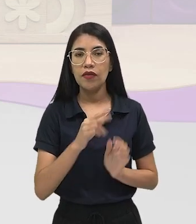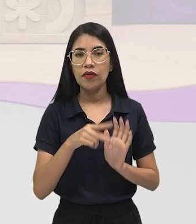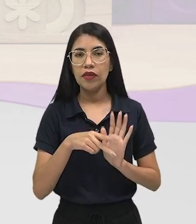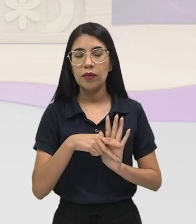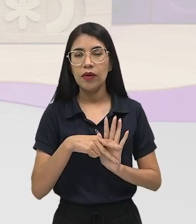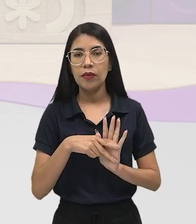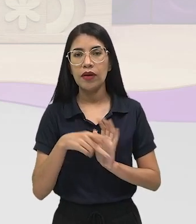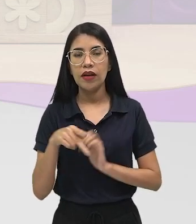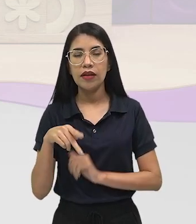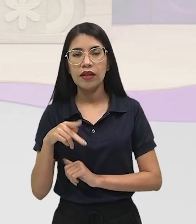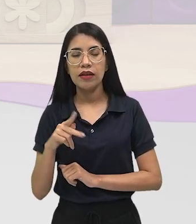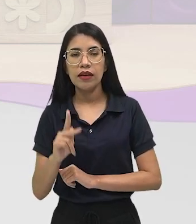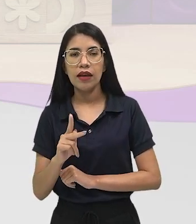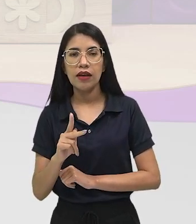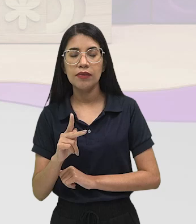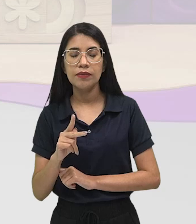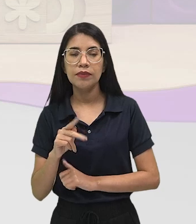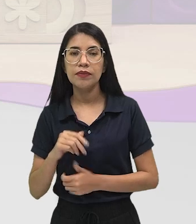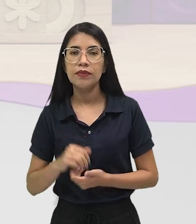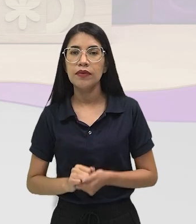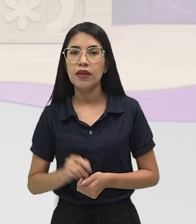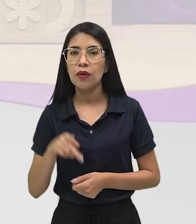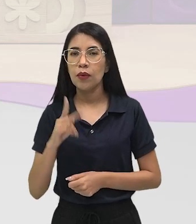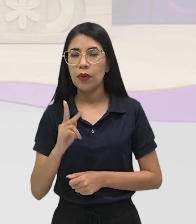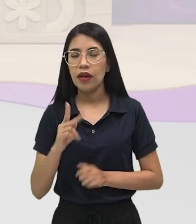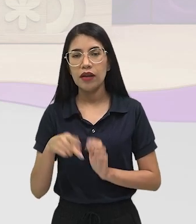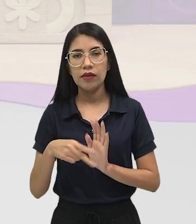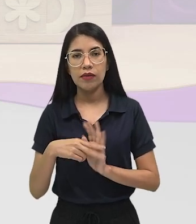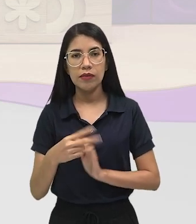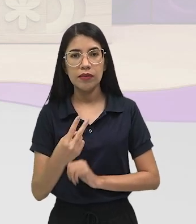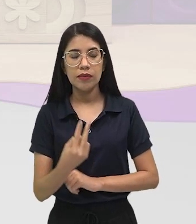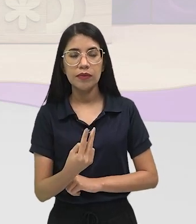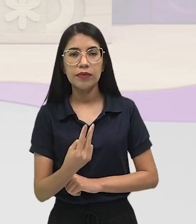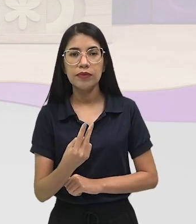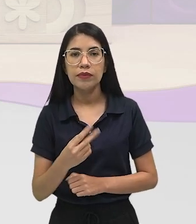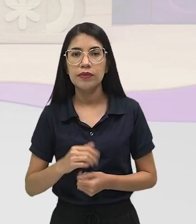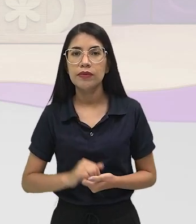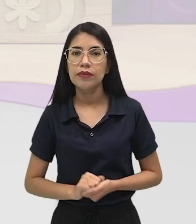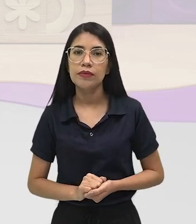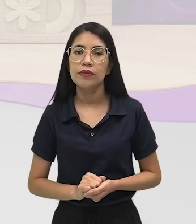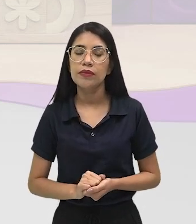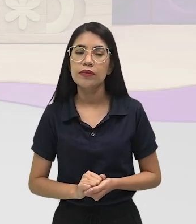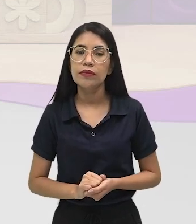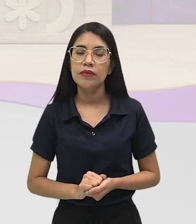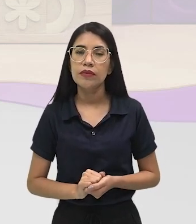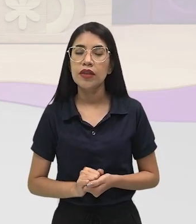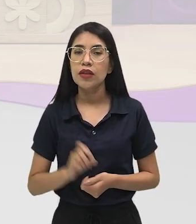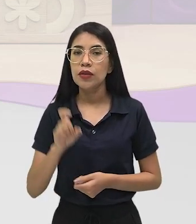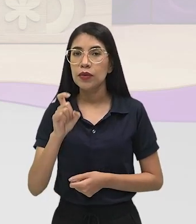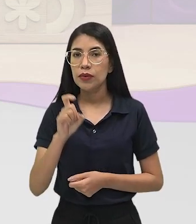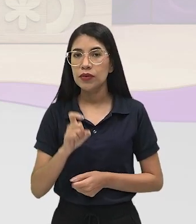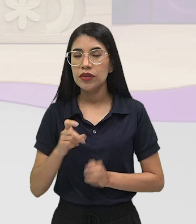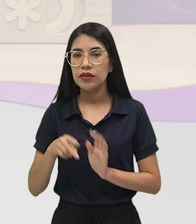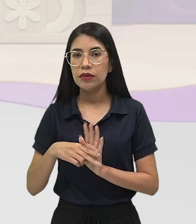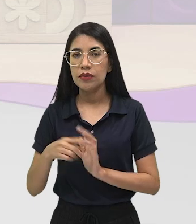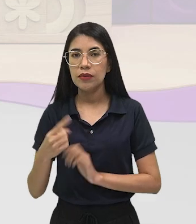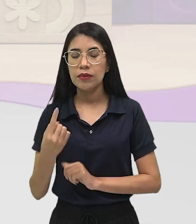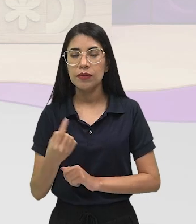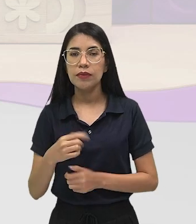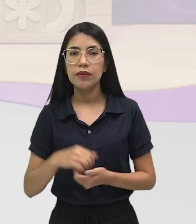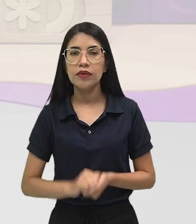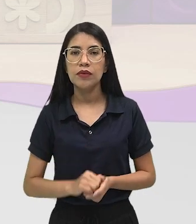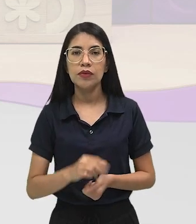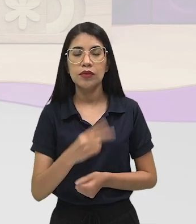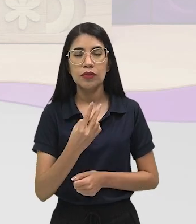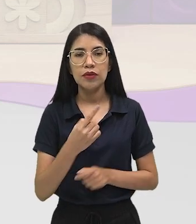ao K. Digamos que esse K seja igual a 2. Aqui. E nós vamos colocar o X igual a 1. Então, 2 vezes